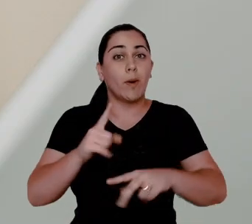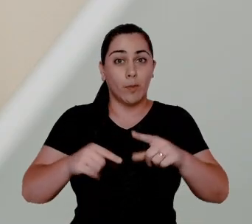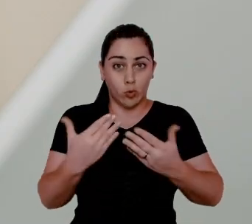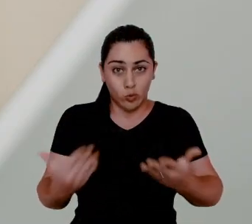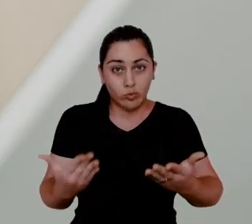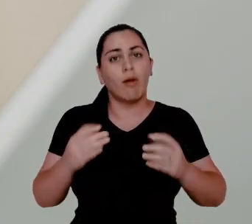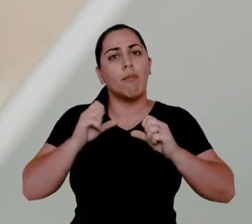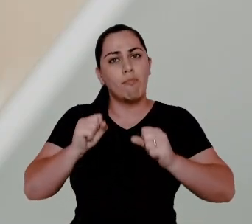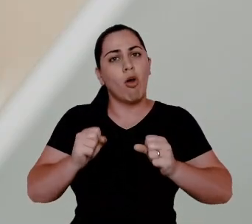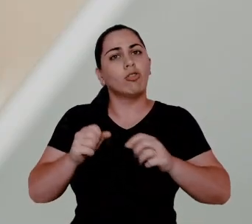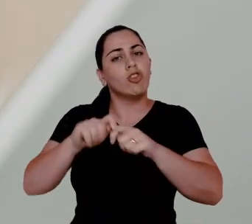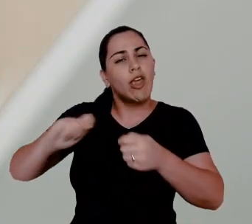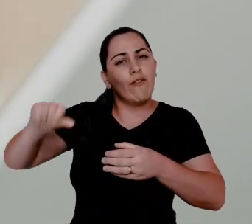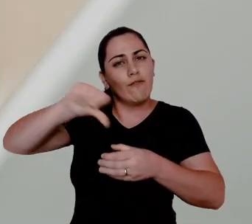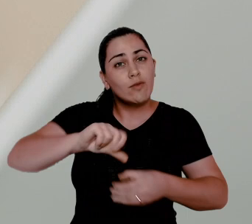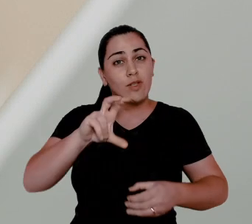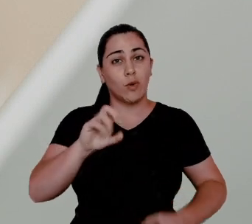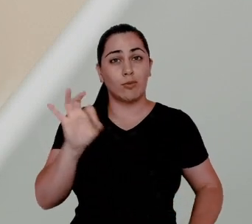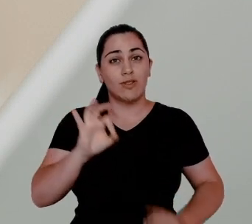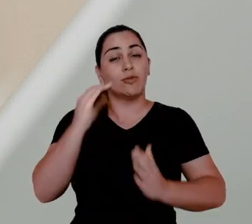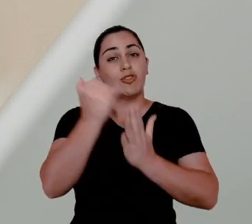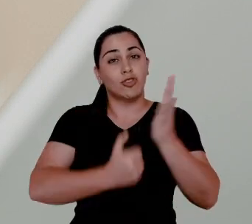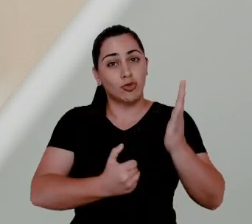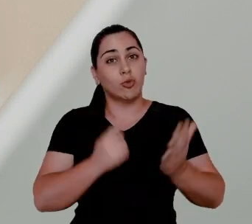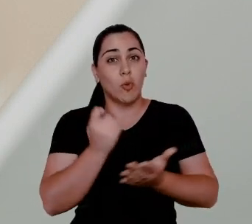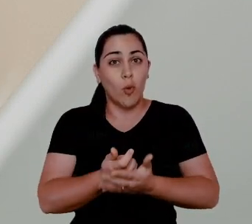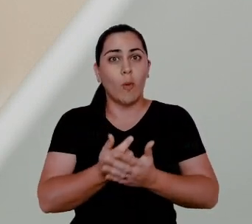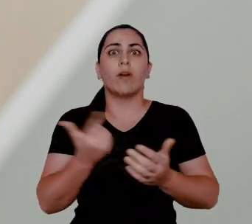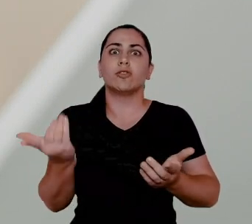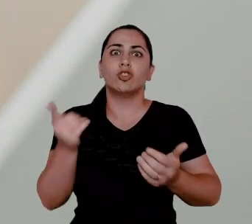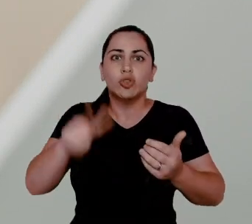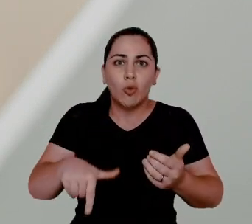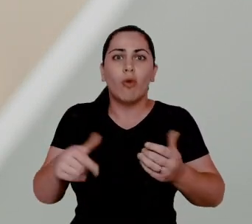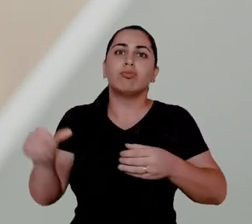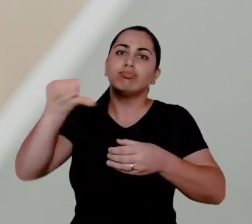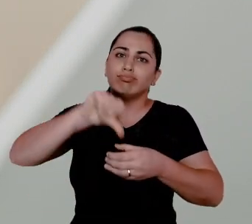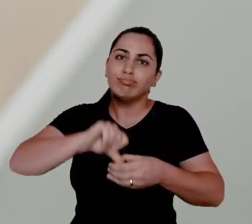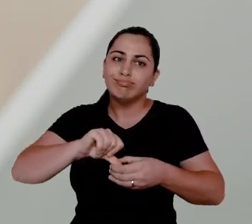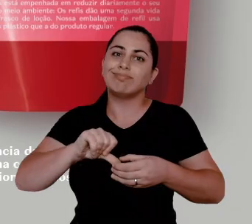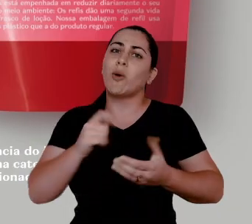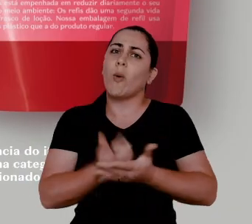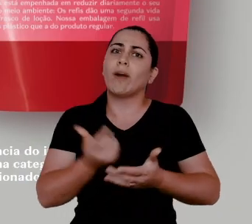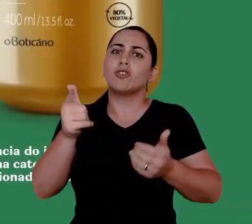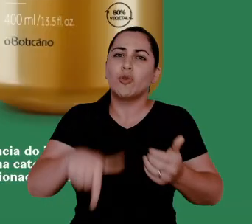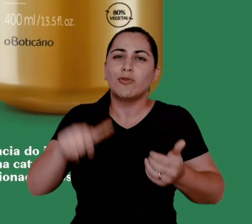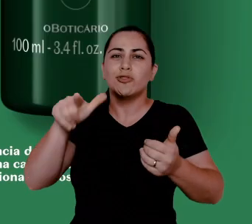desses produtos, leve o refil com 50% de desconto. Na compra de um desses, leve o refil. É pra